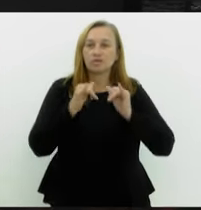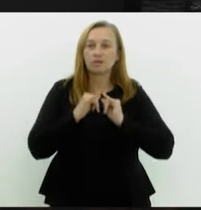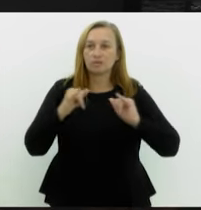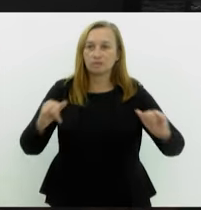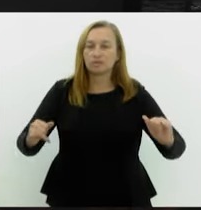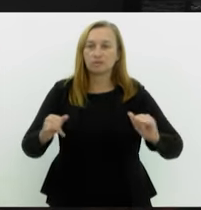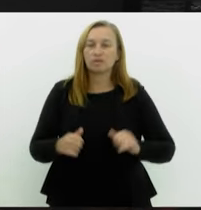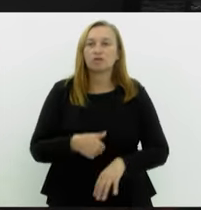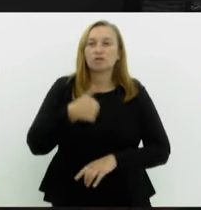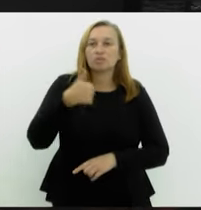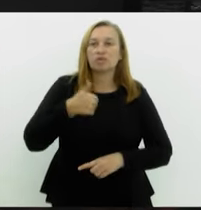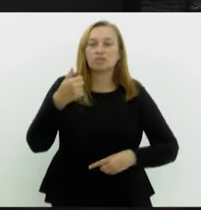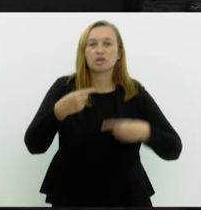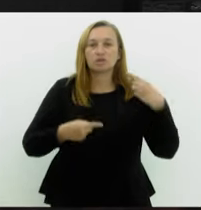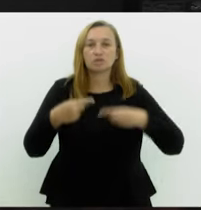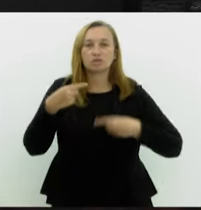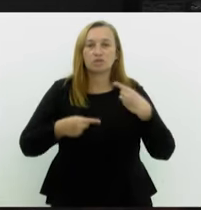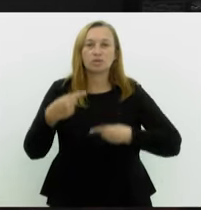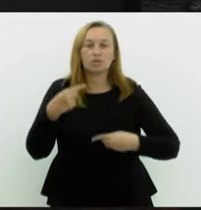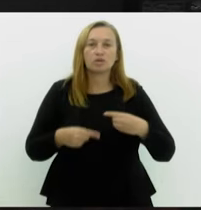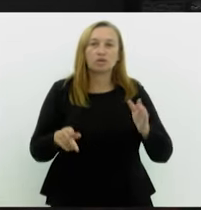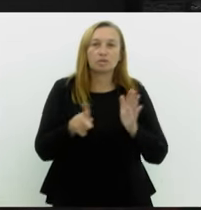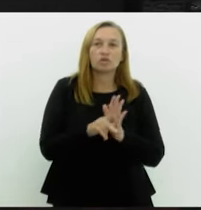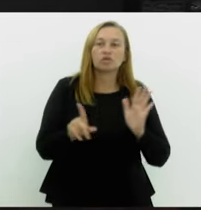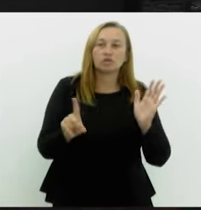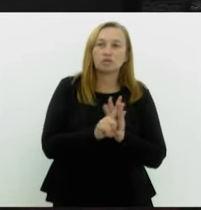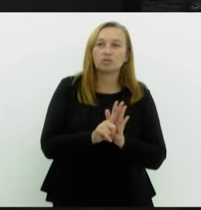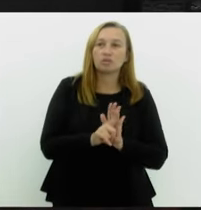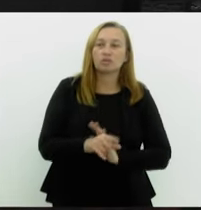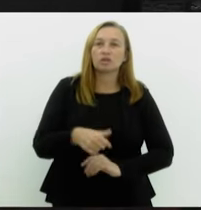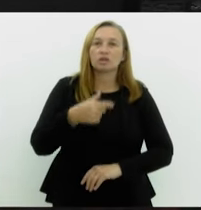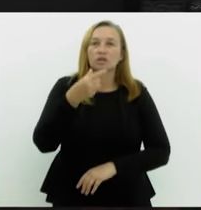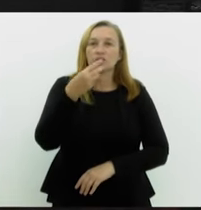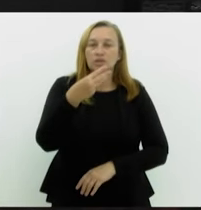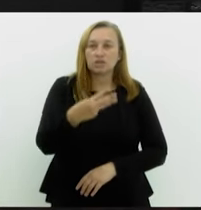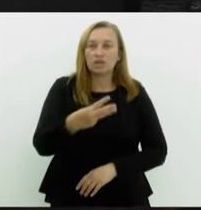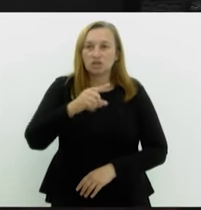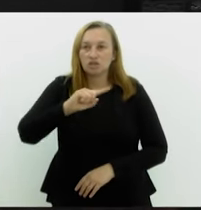Anuncio, em primeira discussão, projeto de lei número